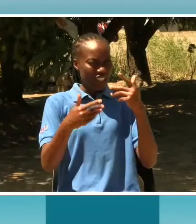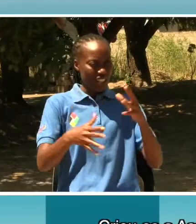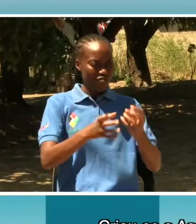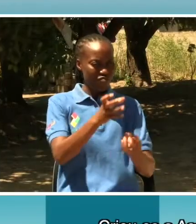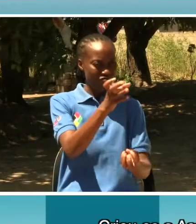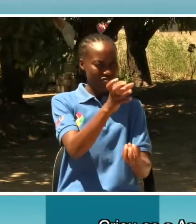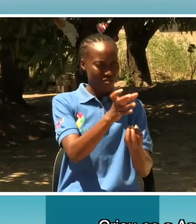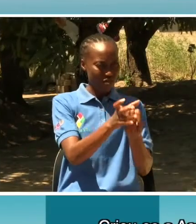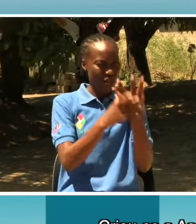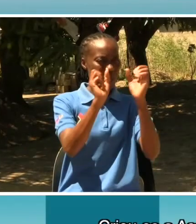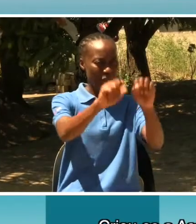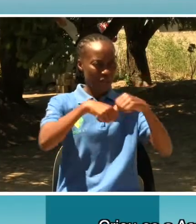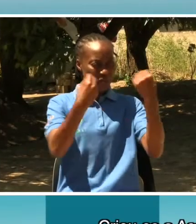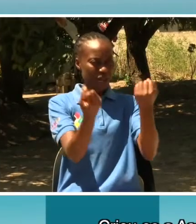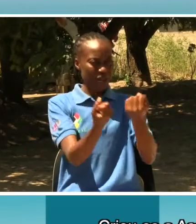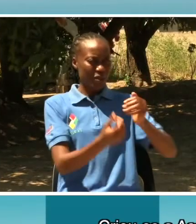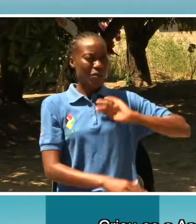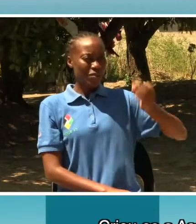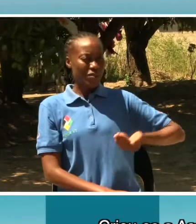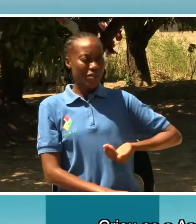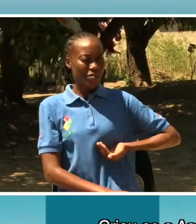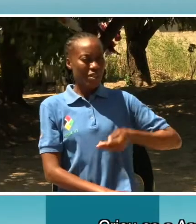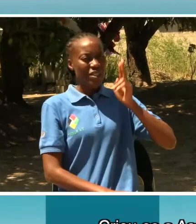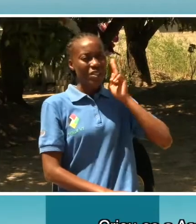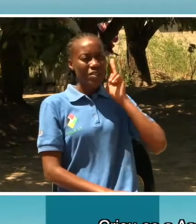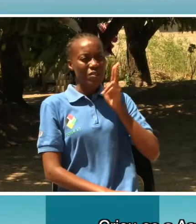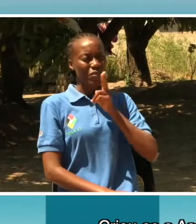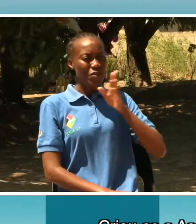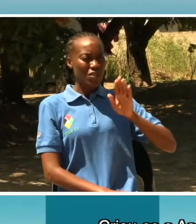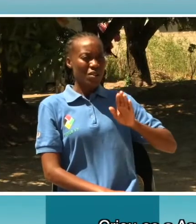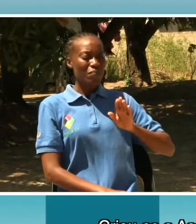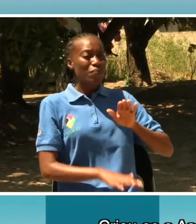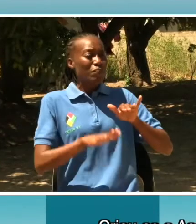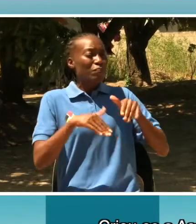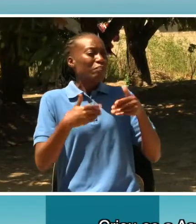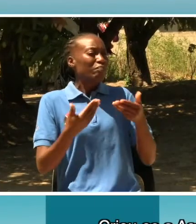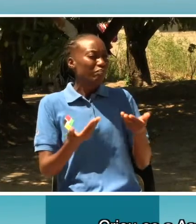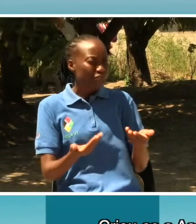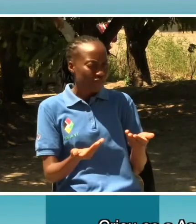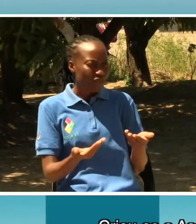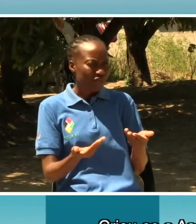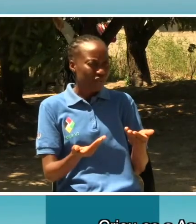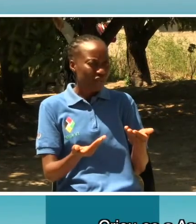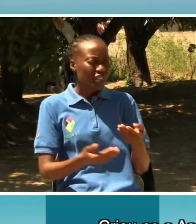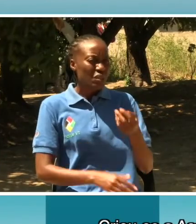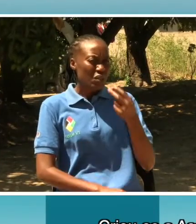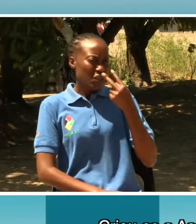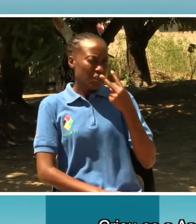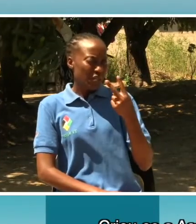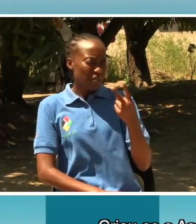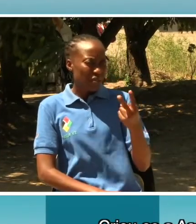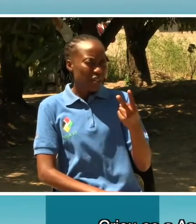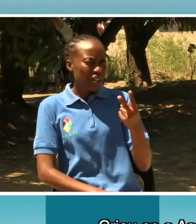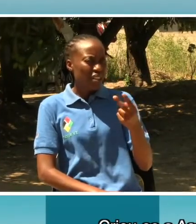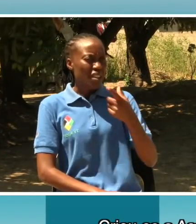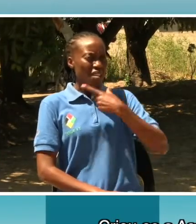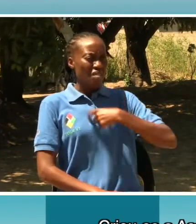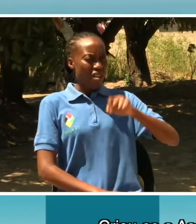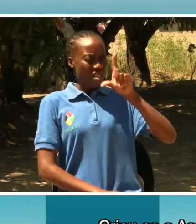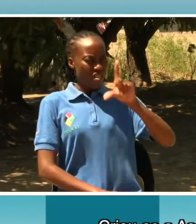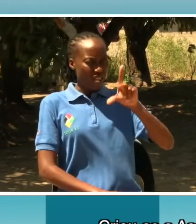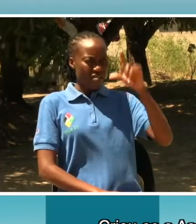Pois é, criou-se a Associação Moçambicana das Mulheres Surdas.